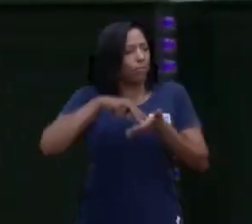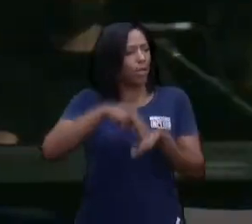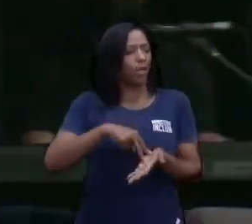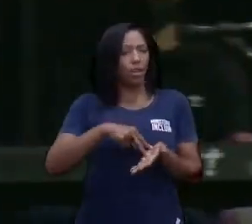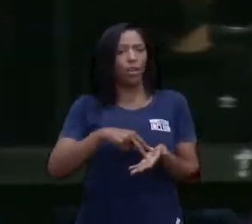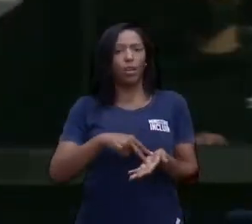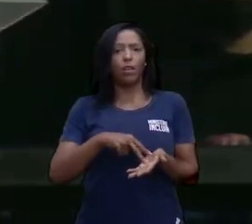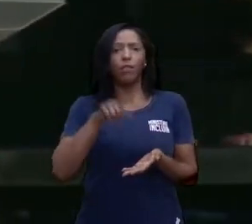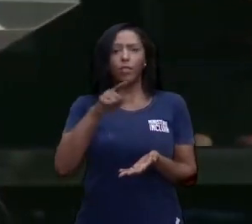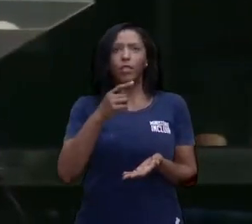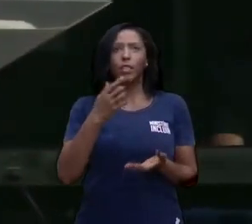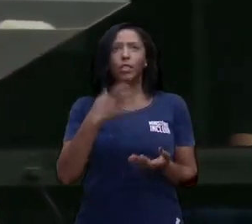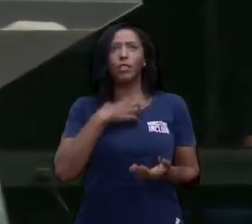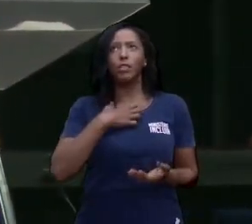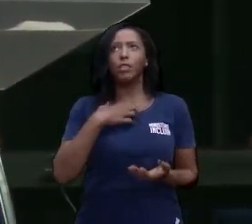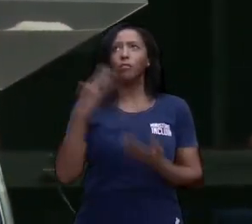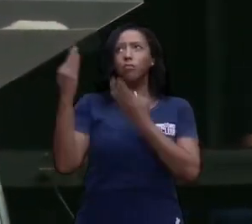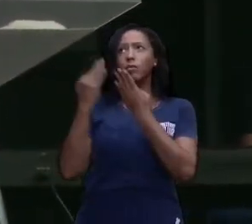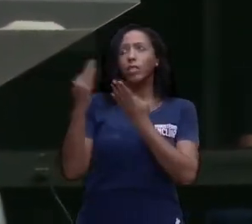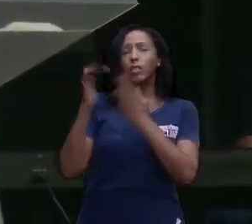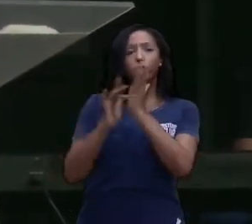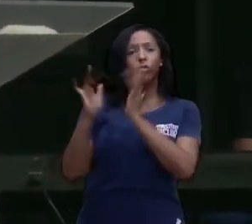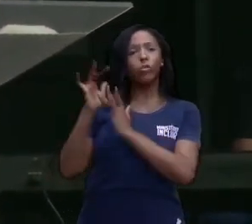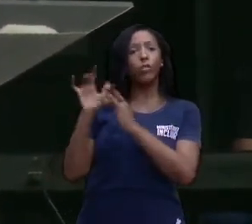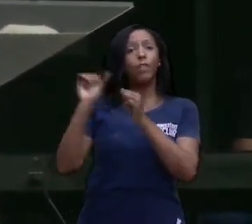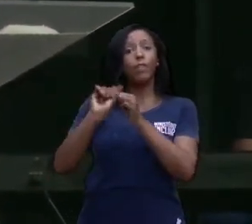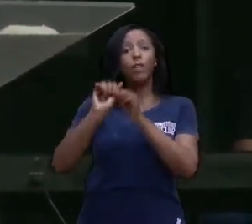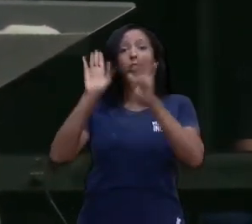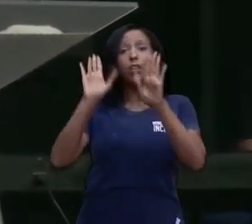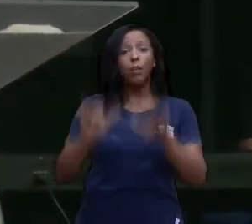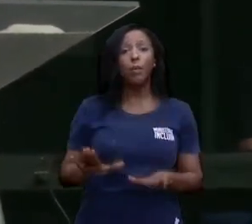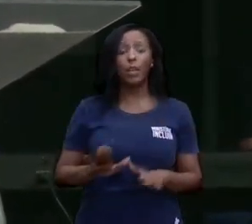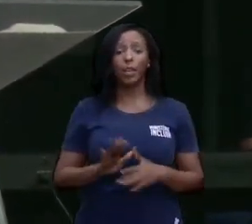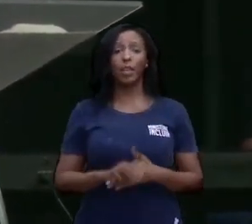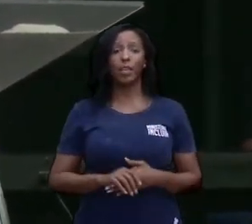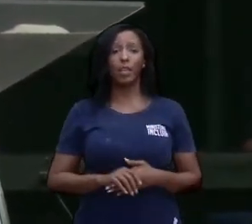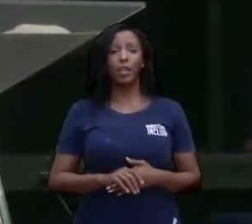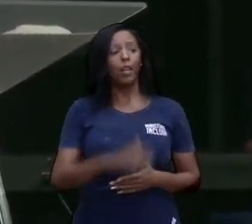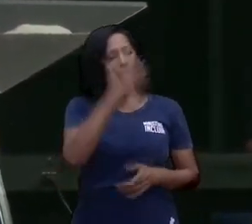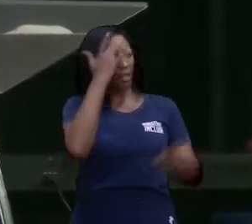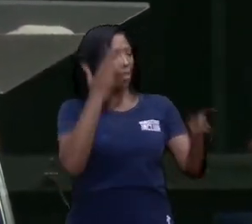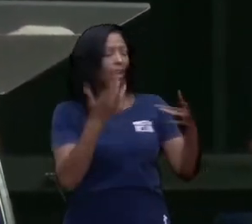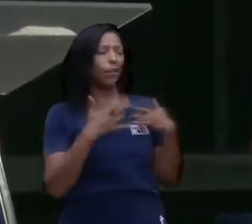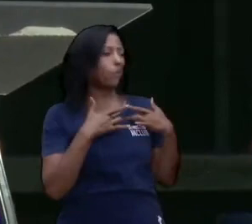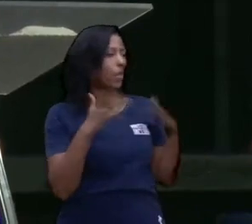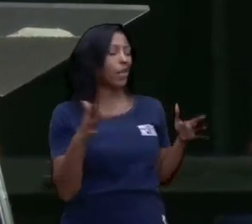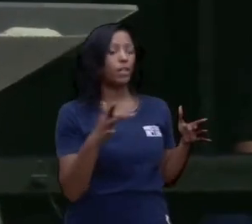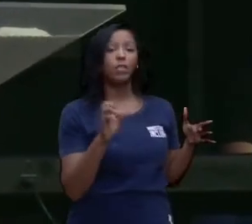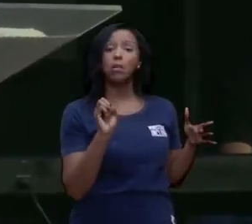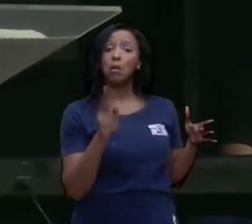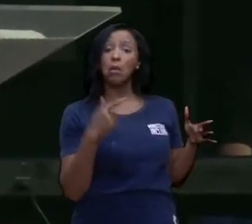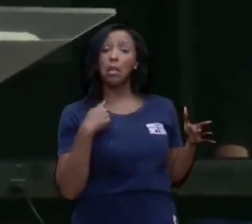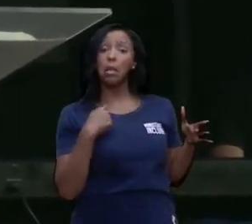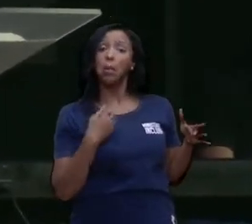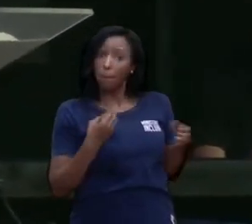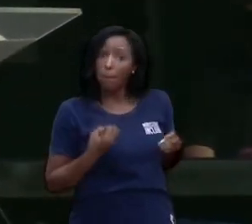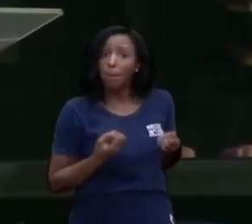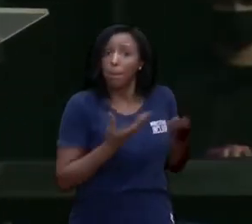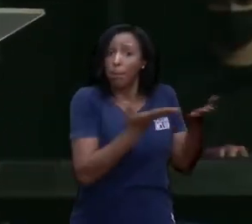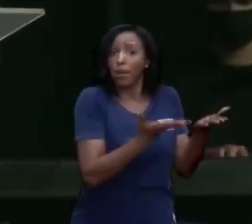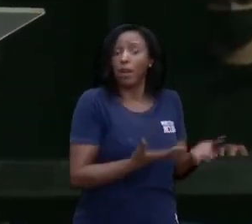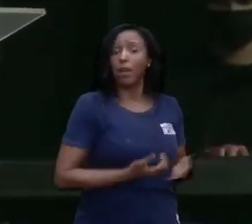parecido com Jesus é você fazer o bem até para quem não tá merecendo aparentemente falando